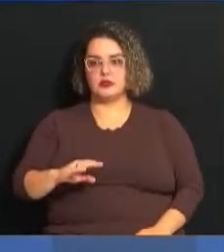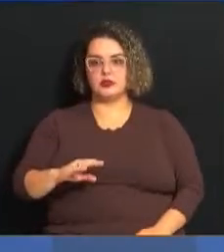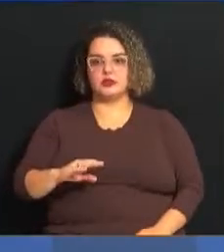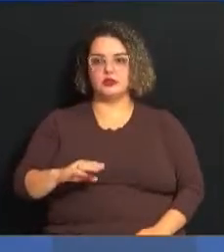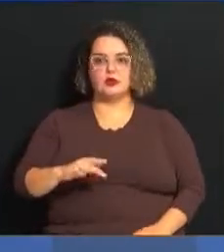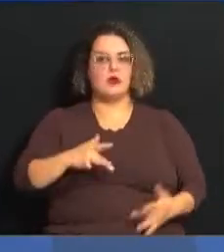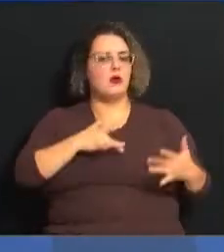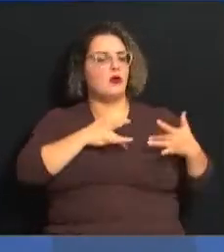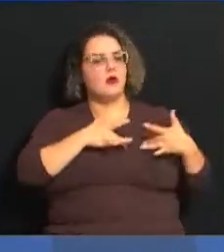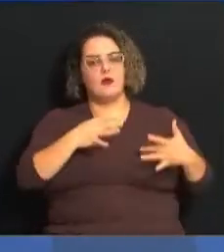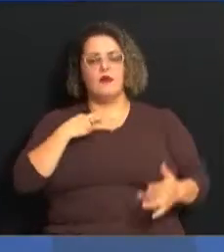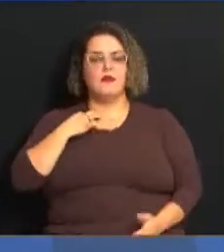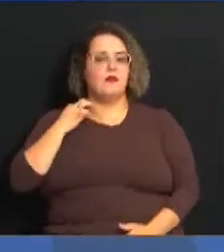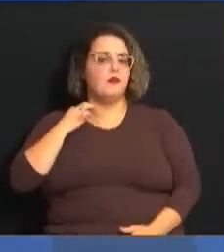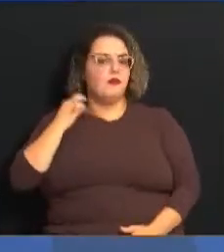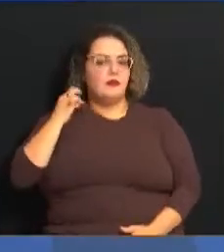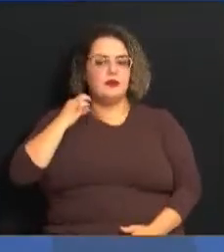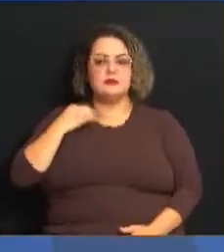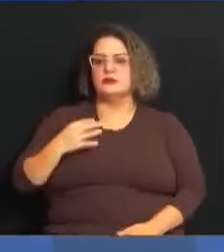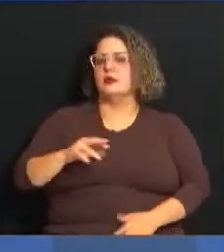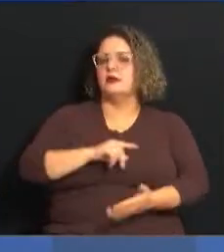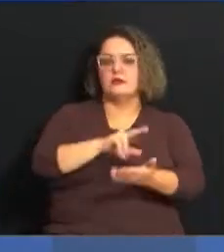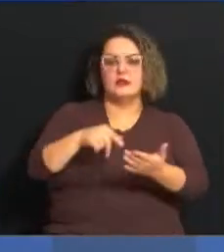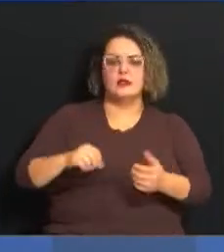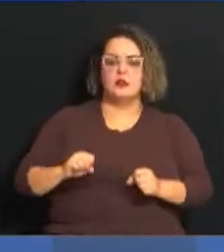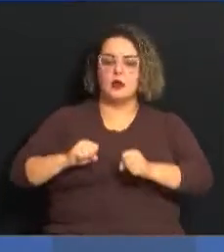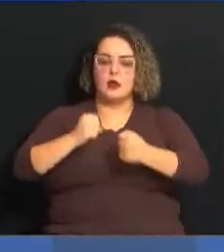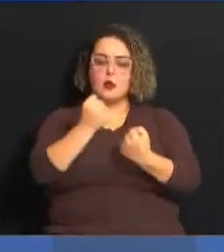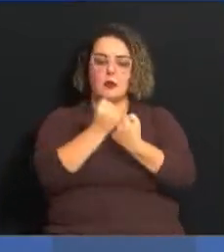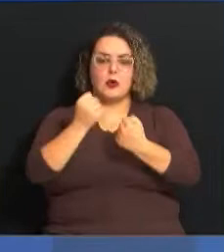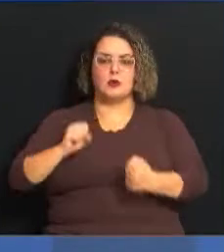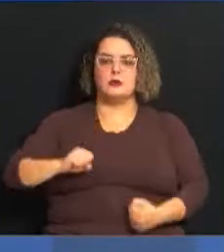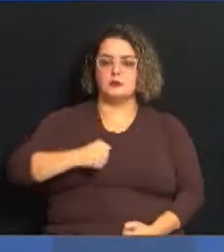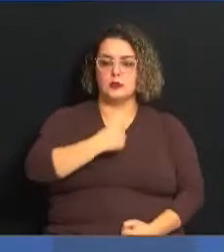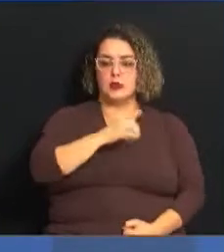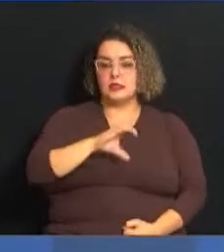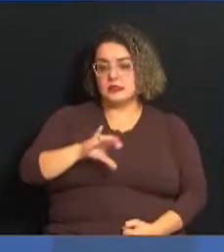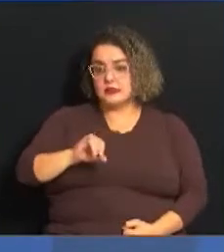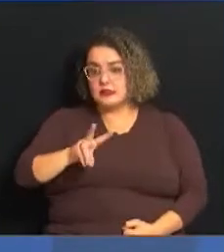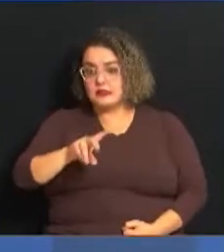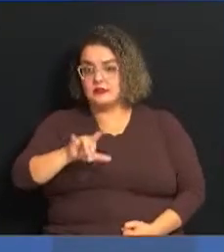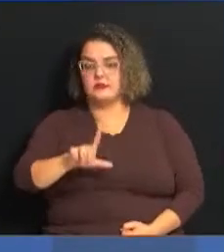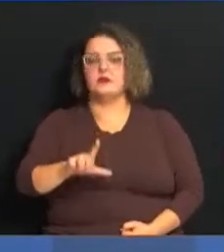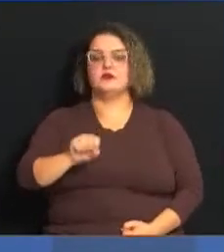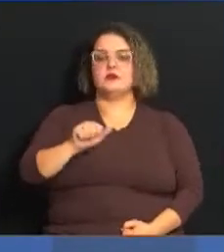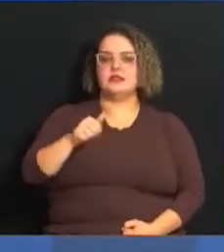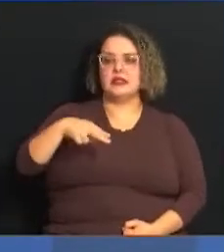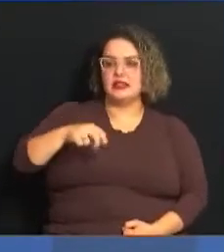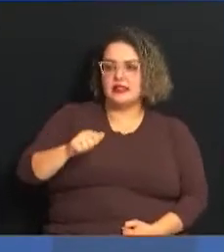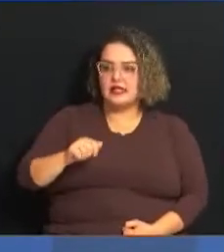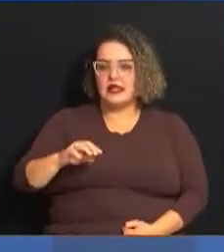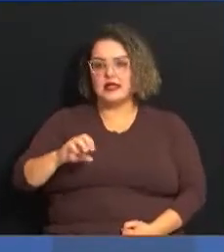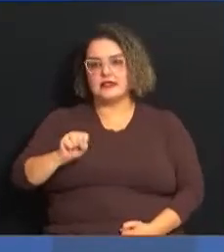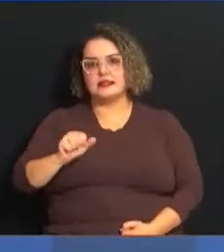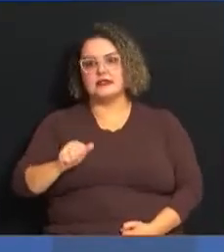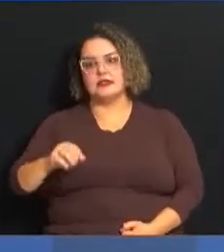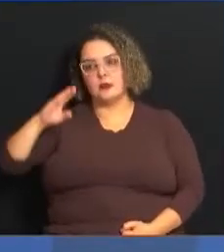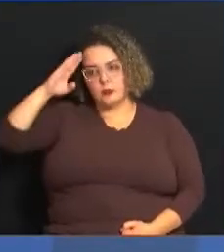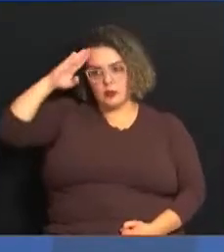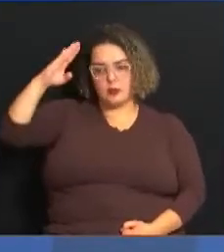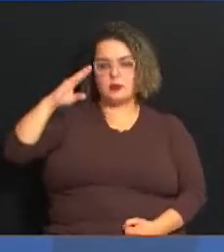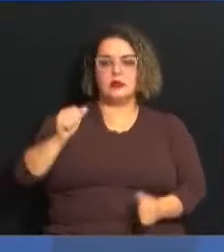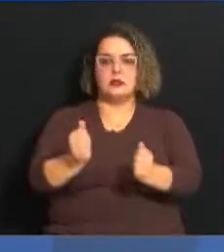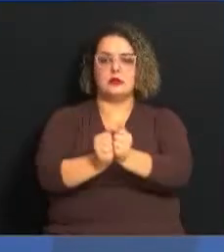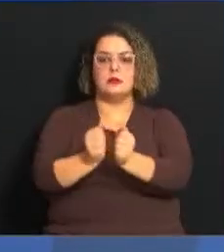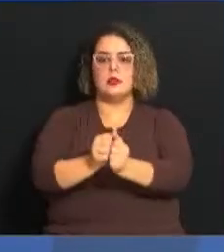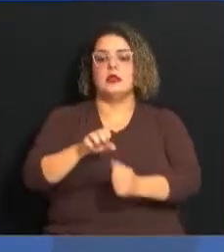voluntários, inclusive, com apoio da Defesa Civil, do Exército, da Sanasa, da Guarda Municipal e do Grupo Escoteiros